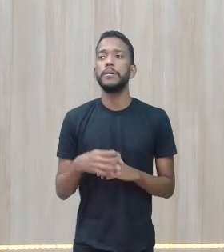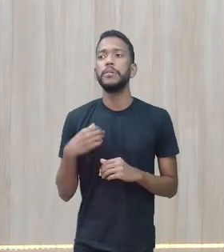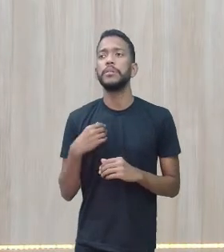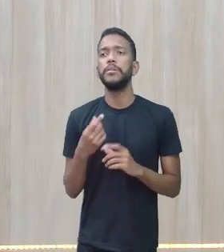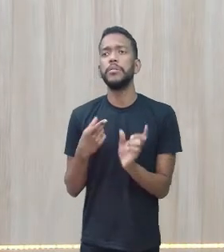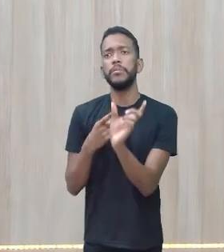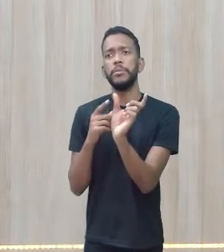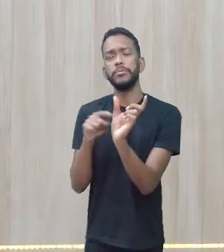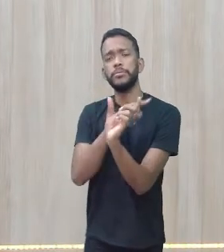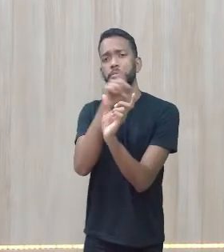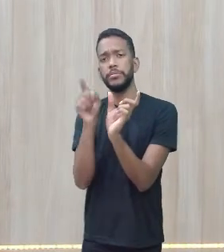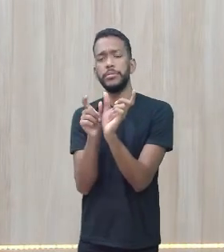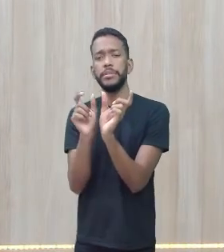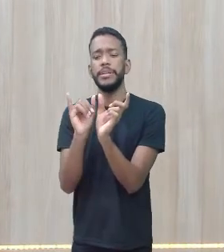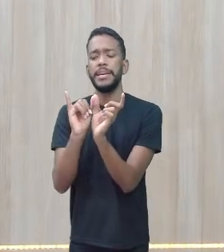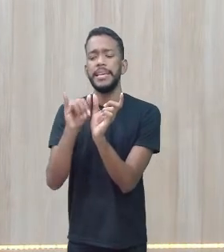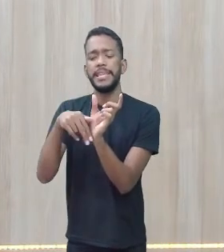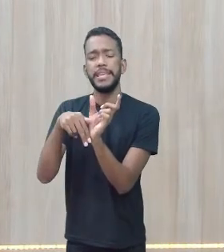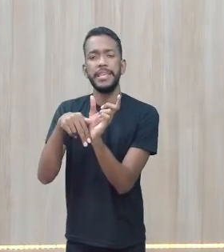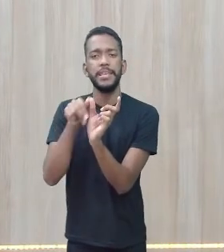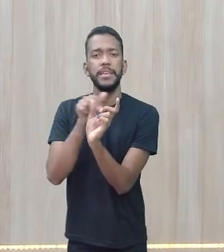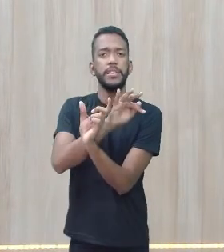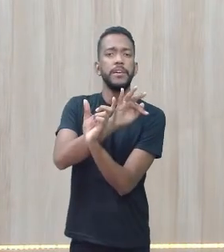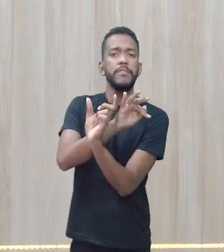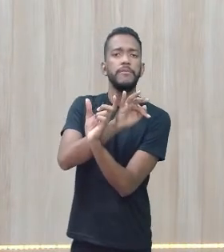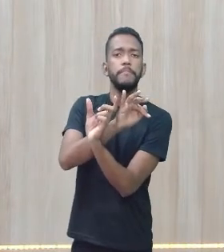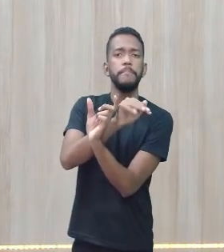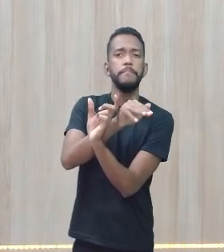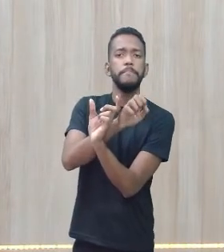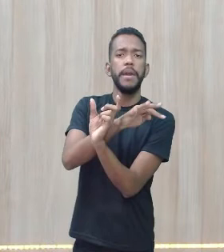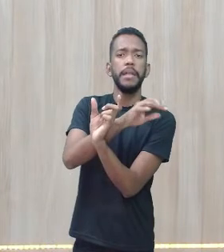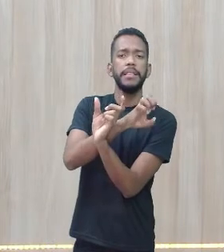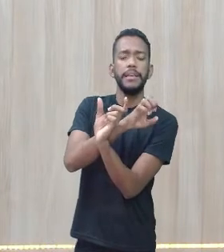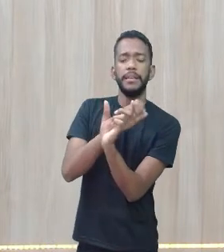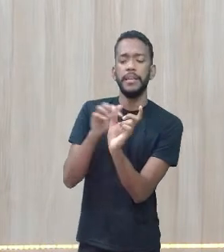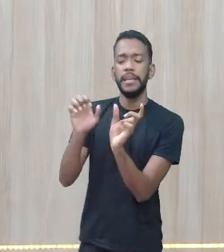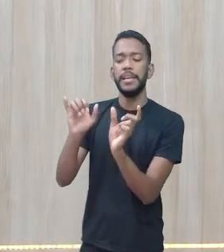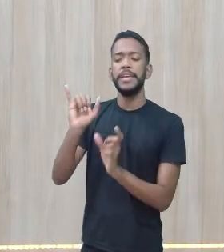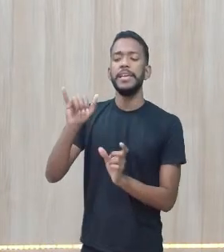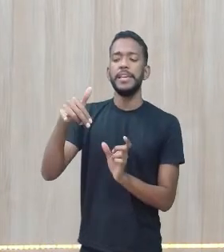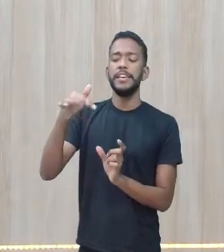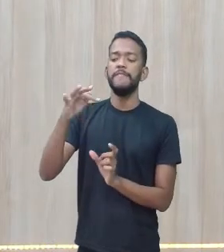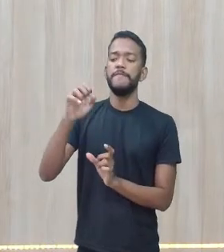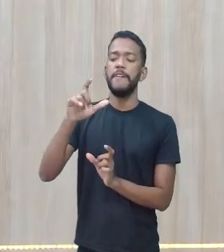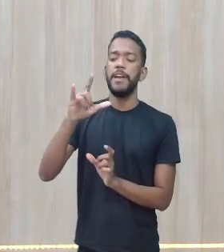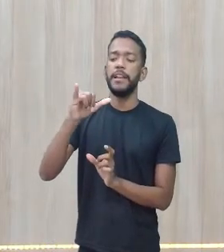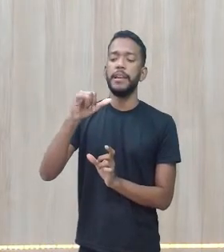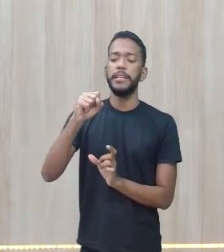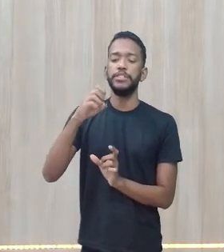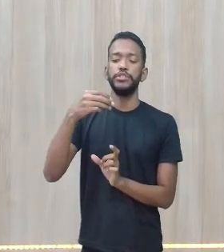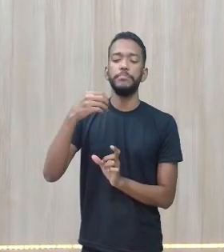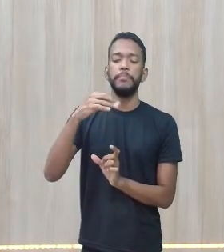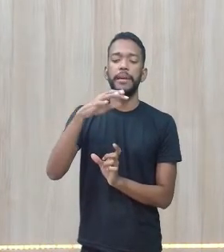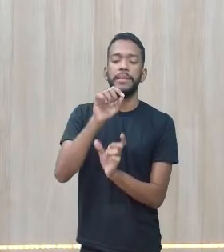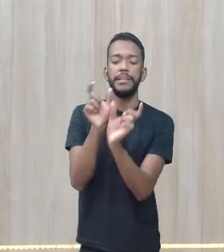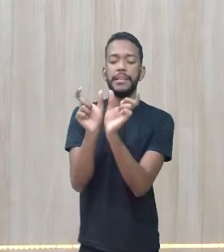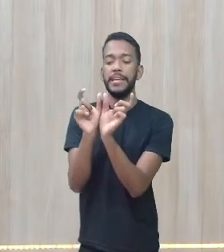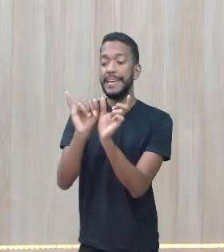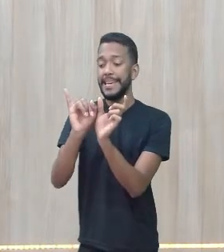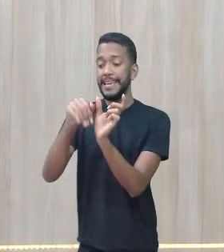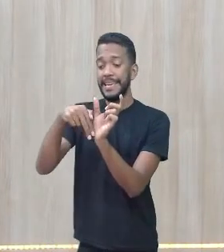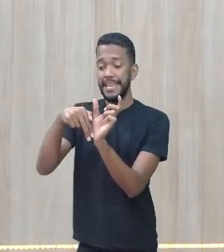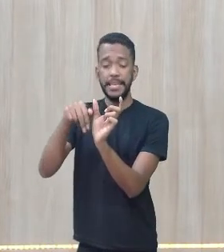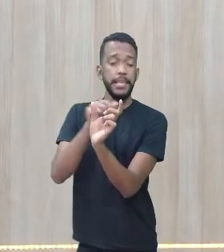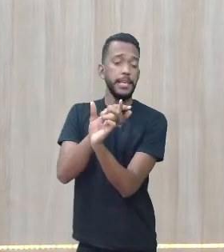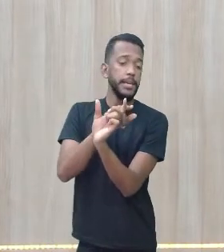assim, infelizmente eu não consegui chegar a tempo. Se eu falo assim, eu já acrescentei algo depois